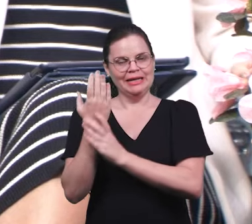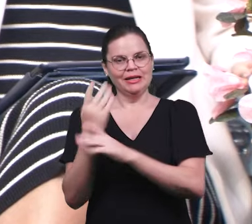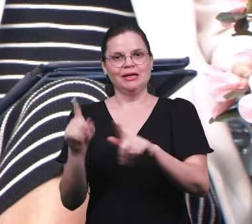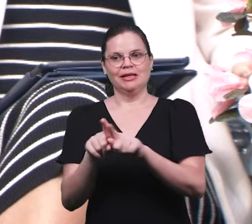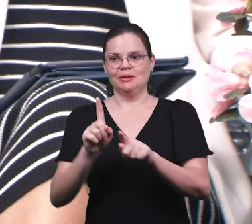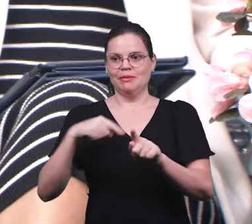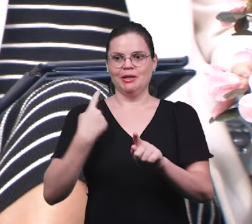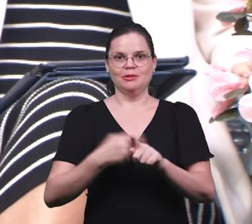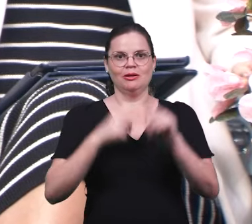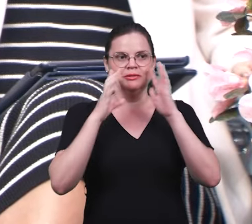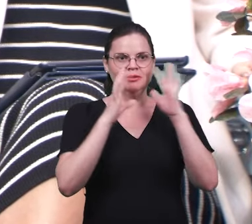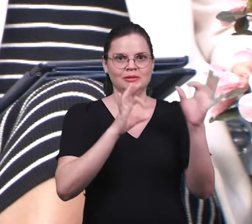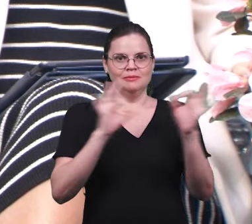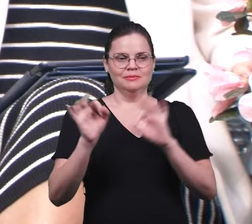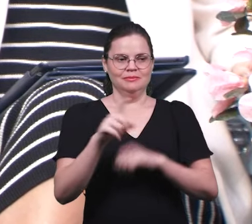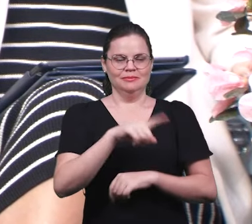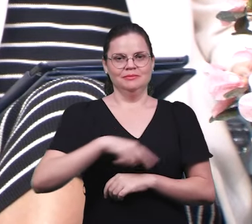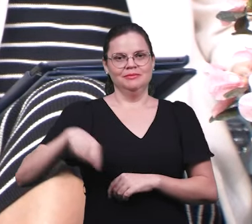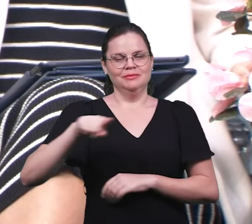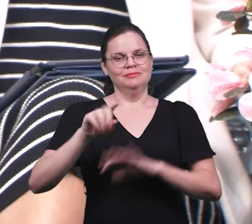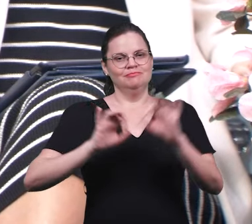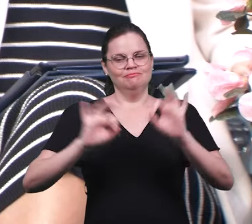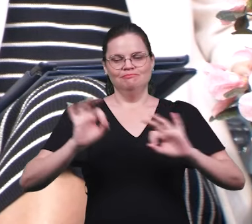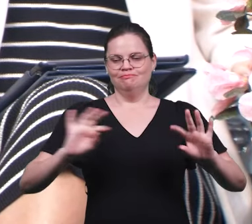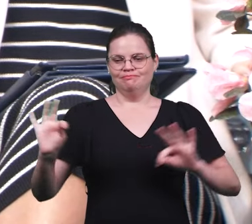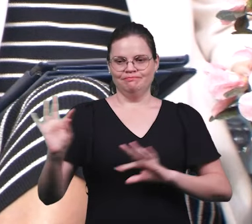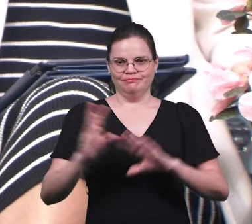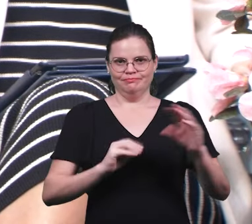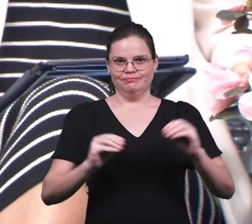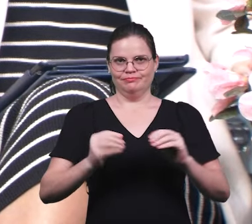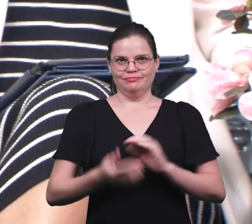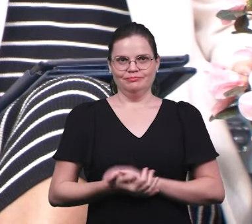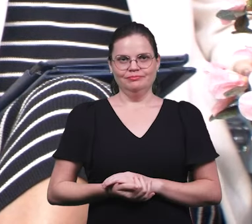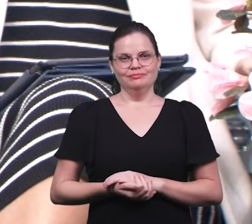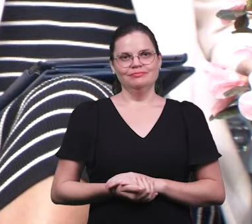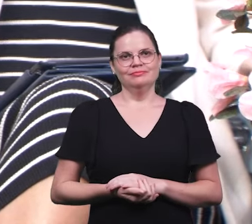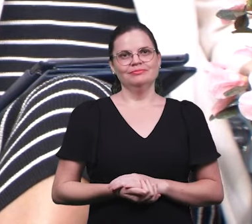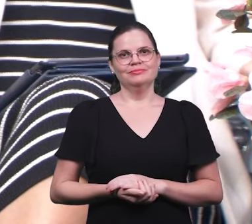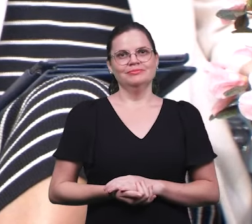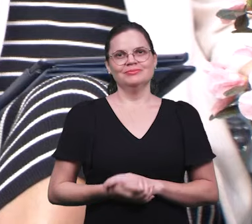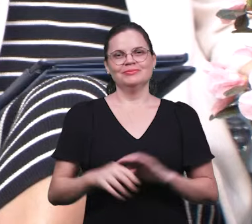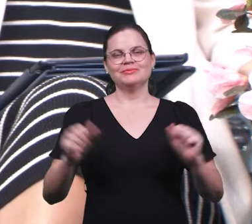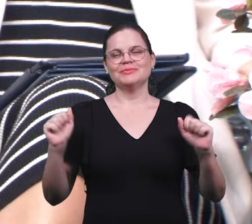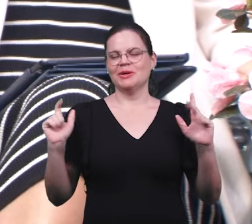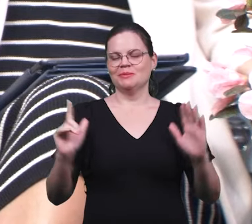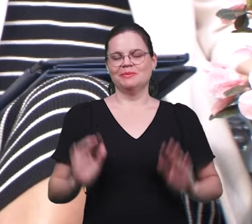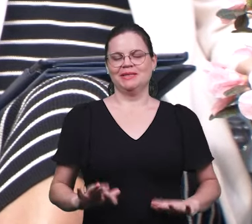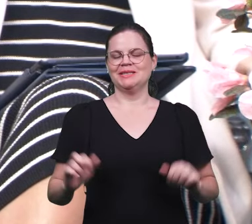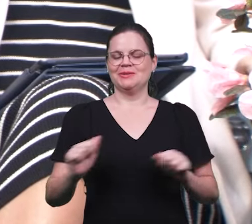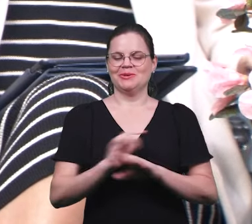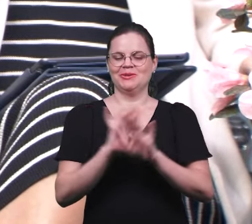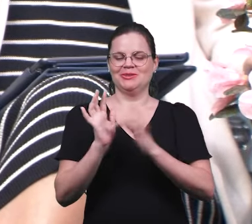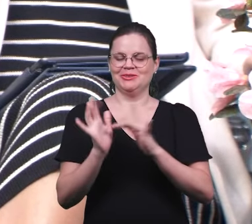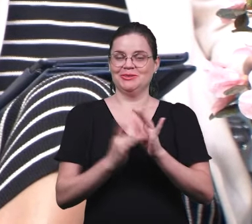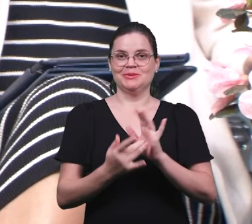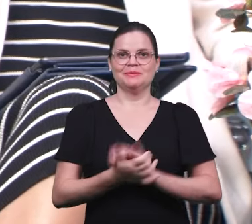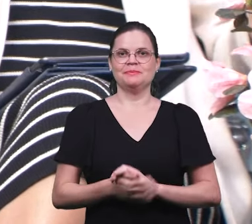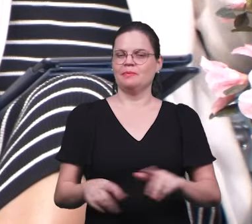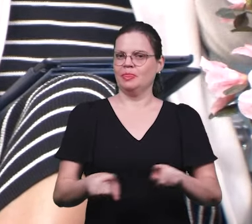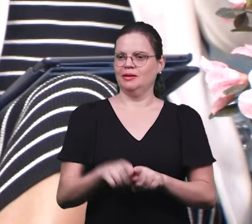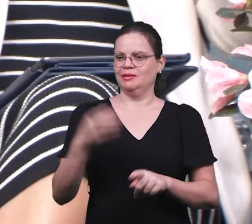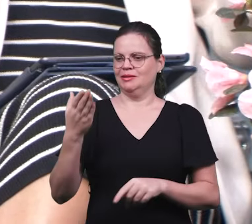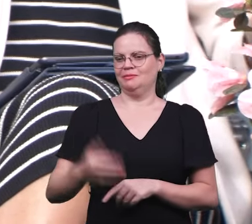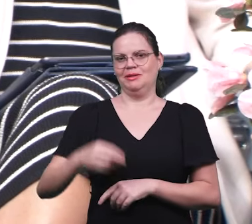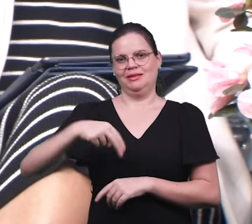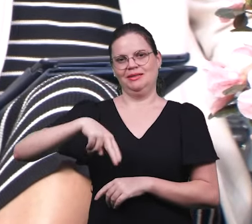só coadjuvantes, mas eles que preparam todo o material para esse Uma trabalho. bênção, glória a Jesus. Estamos também aqui